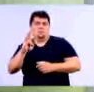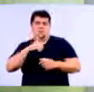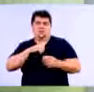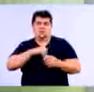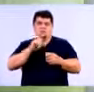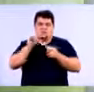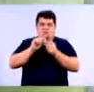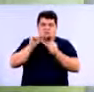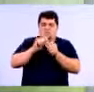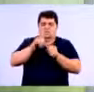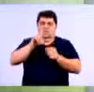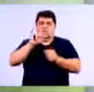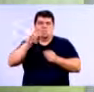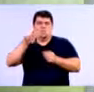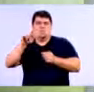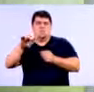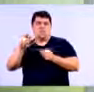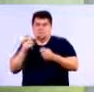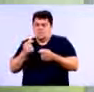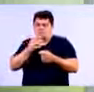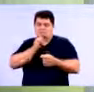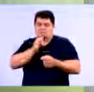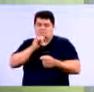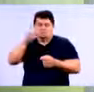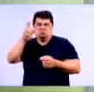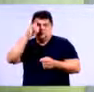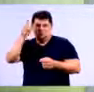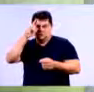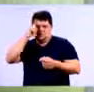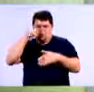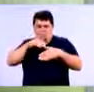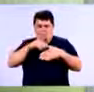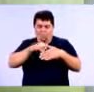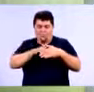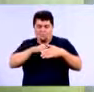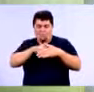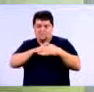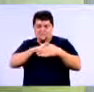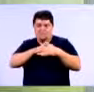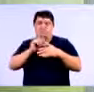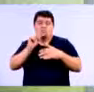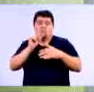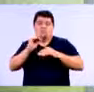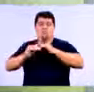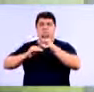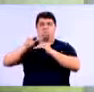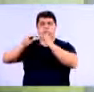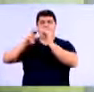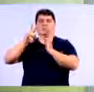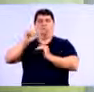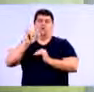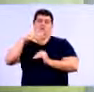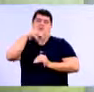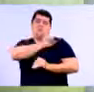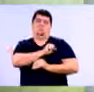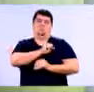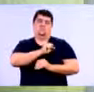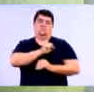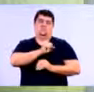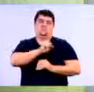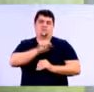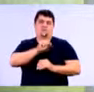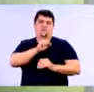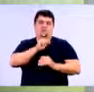liquidez diária, ou seja, todo dia você aplicou esse seu recurso, todo dia ele vai estar rentabilizando. E ao longo de um período de